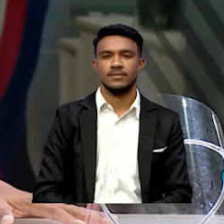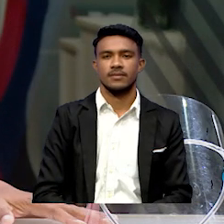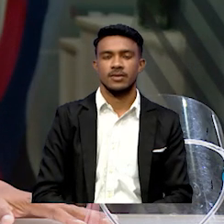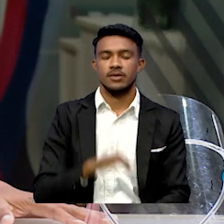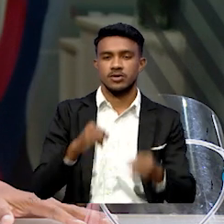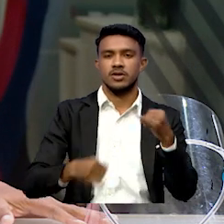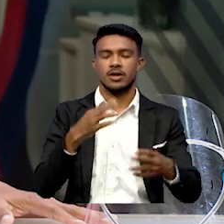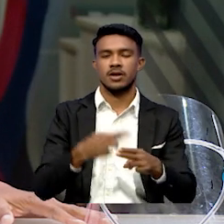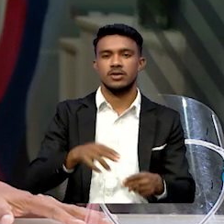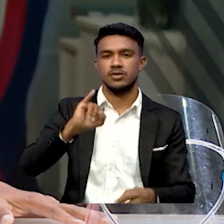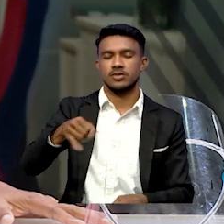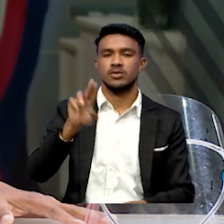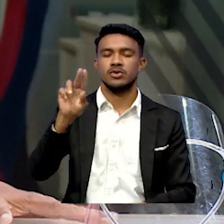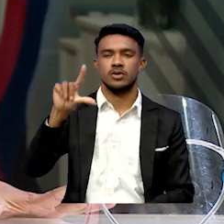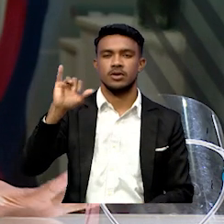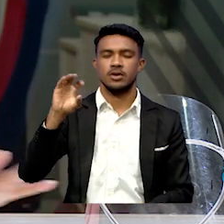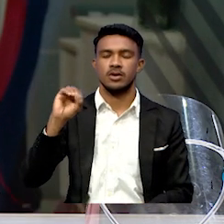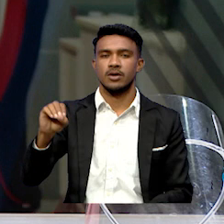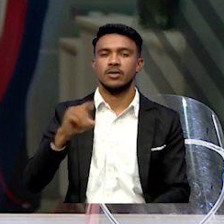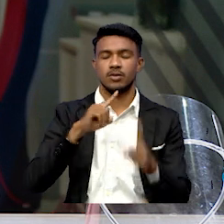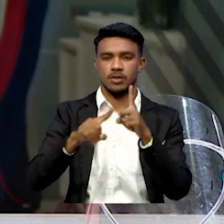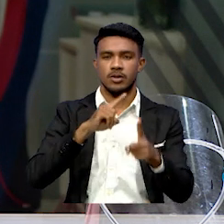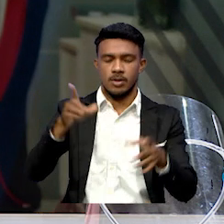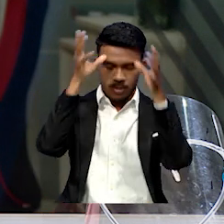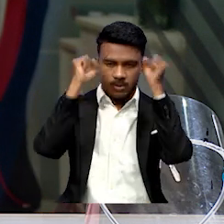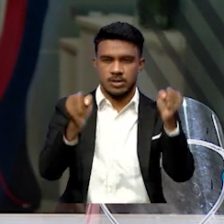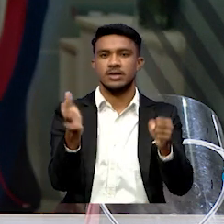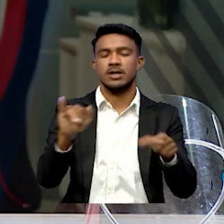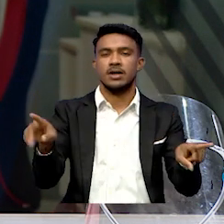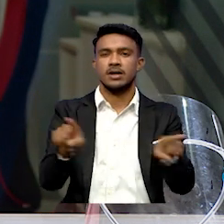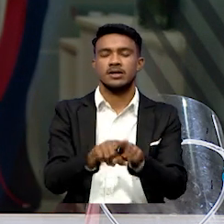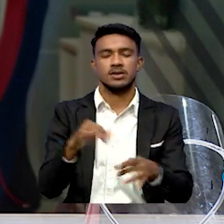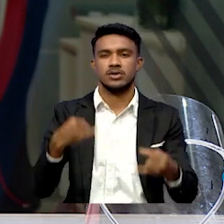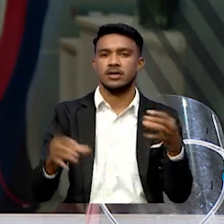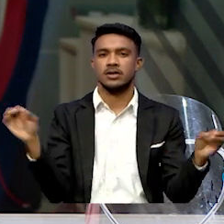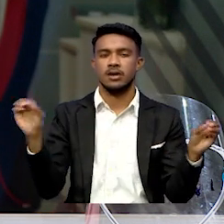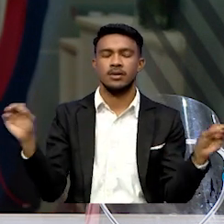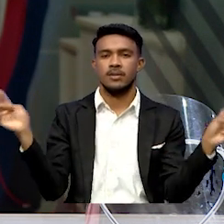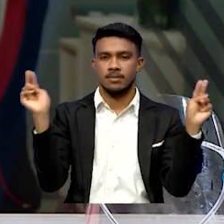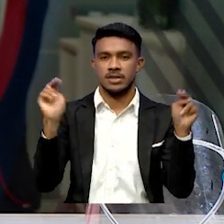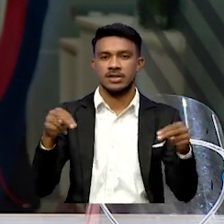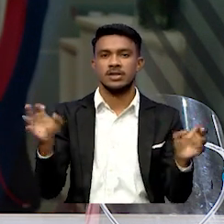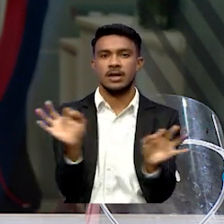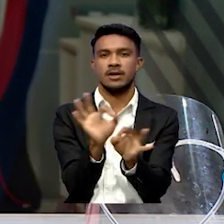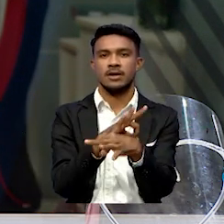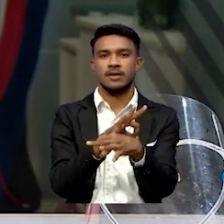Juristas Júlio Crispim considera a subvenção para candidato presidente Cira Hanessa injustiça nem bem precisa dia.